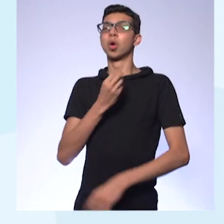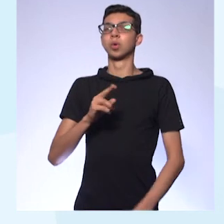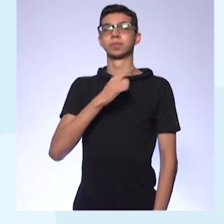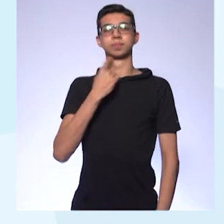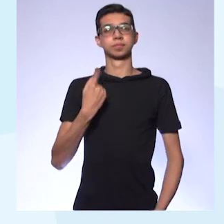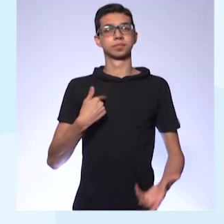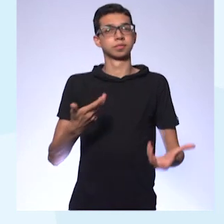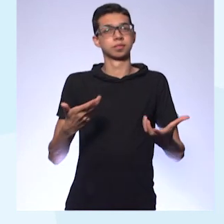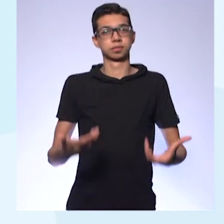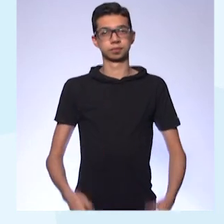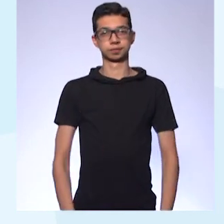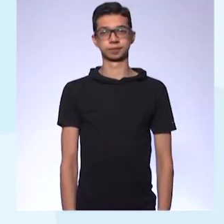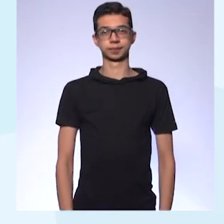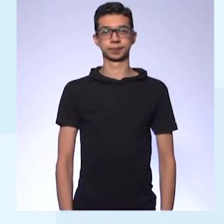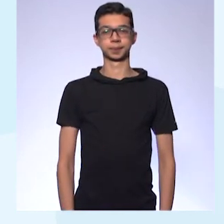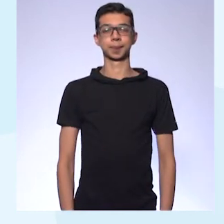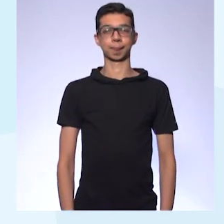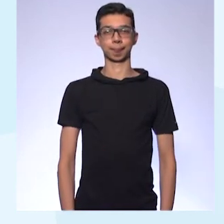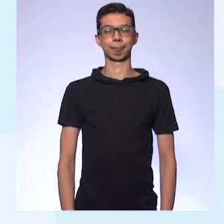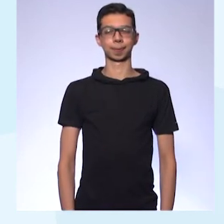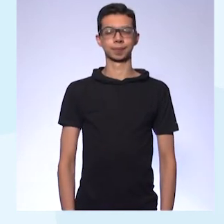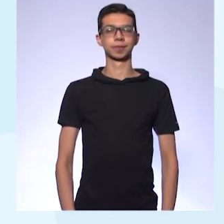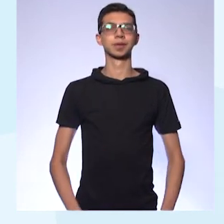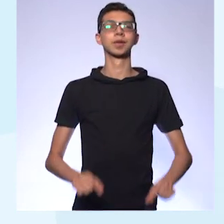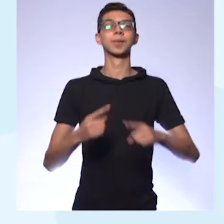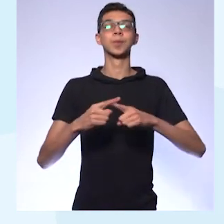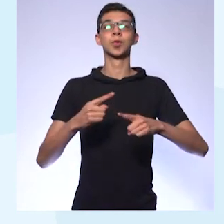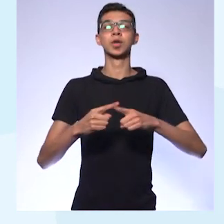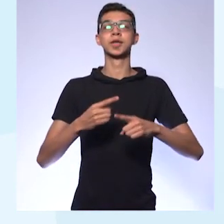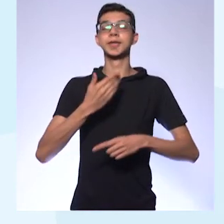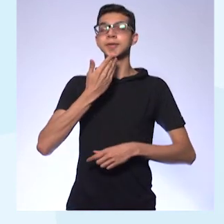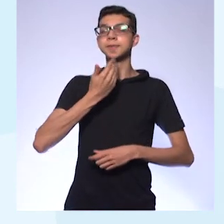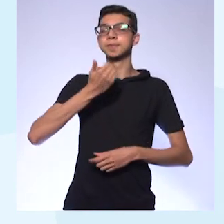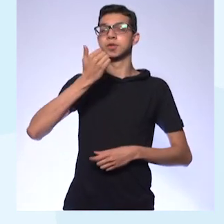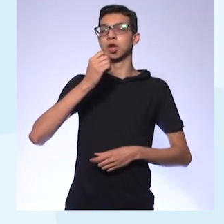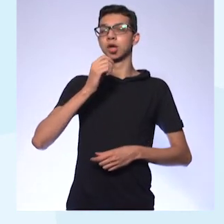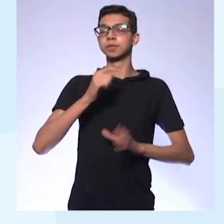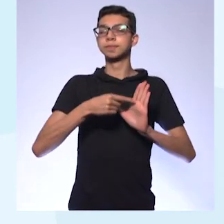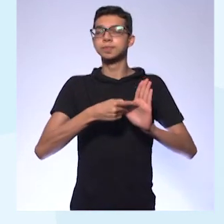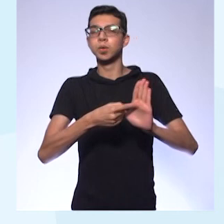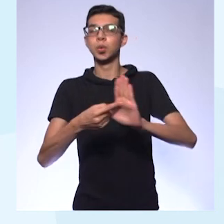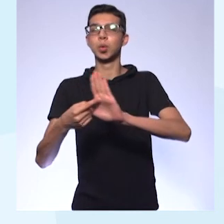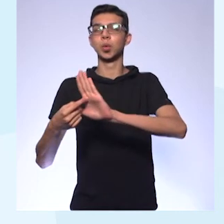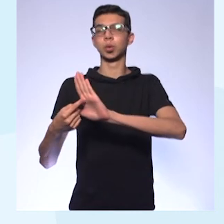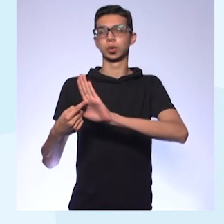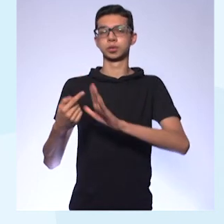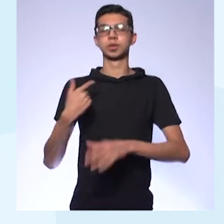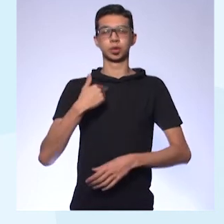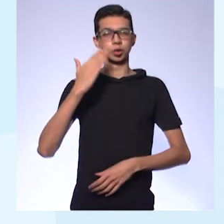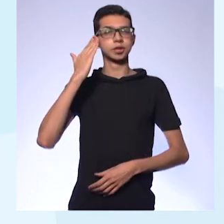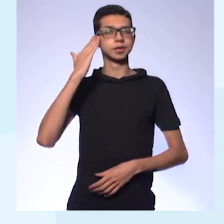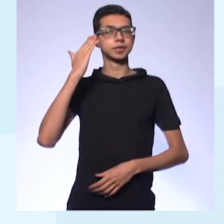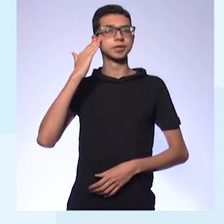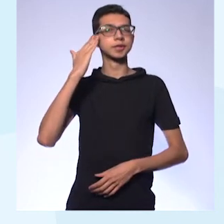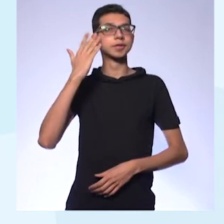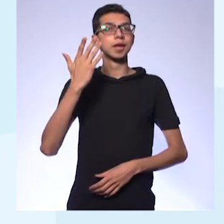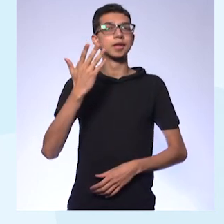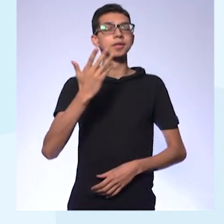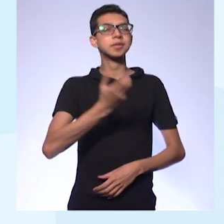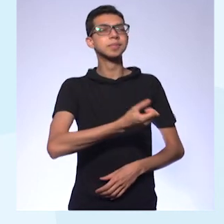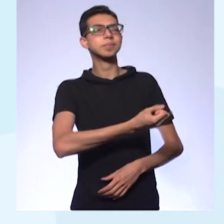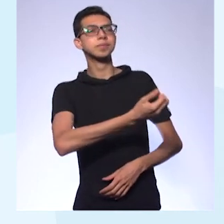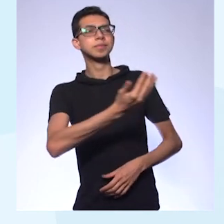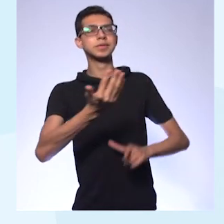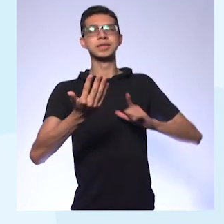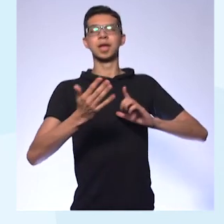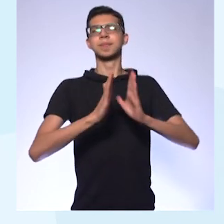morte. Essa que vos fizestes melhor parecer, de quantas sei, Adeus, fazer-me a ver, senão